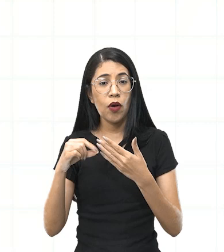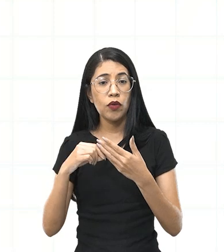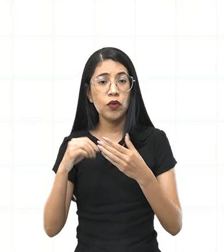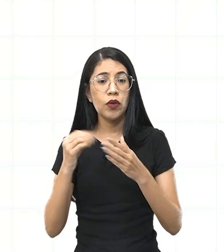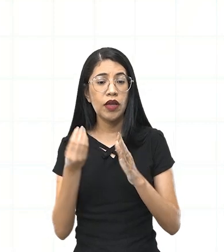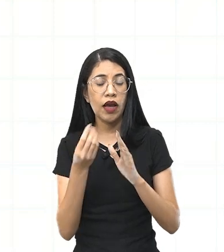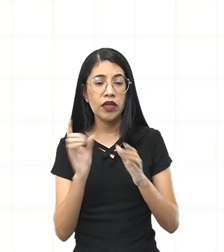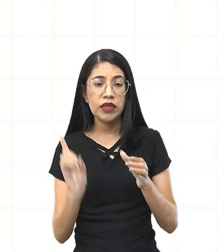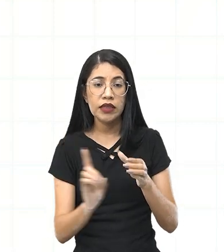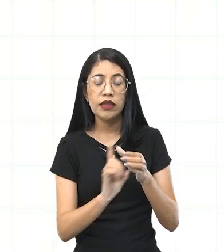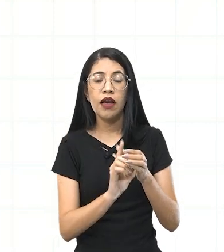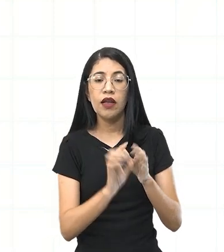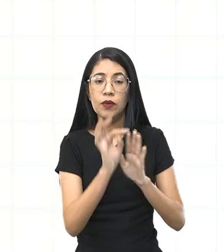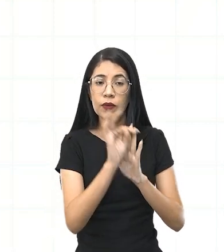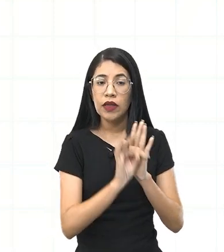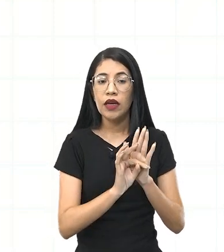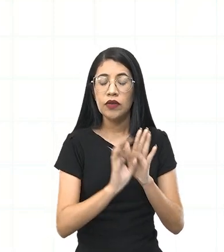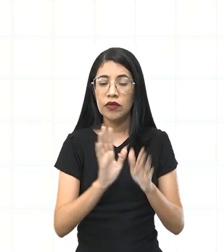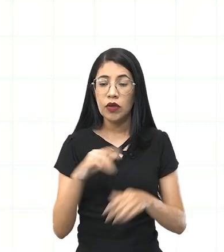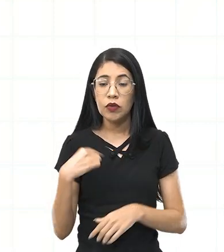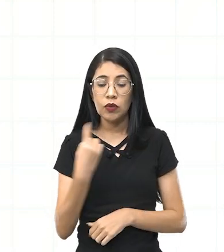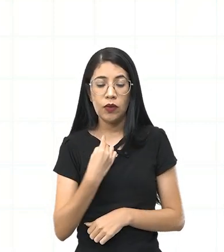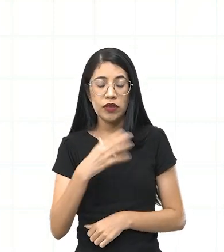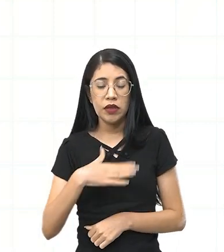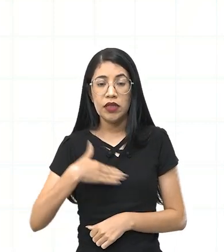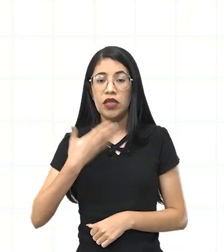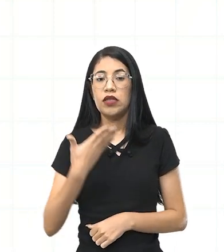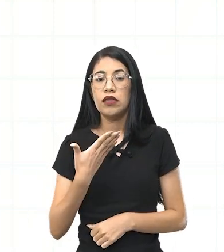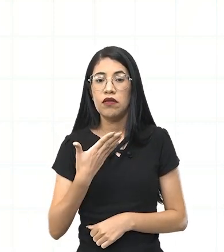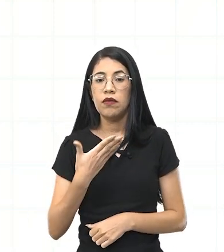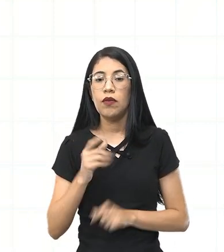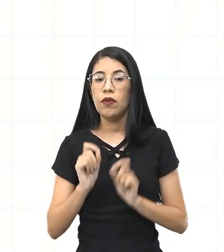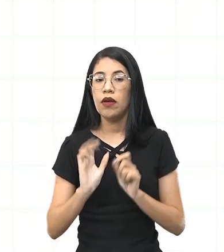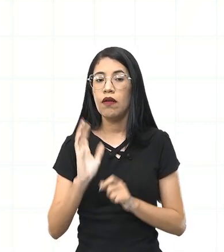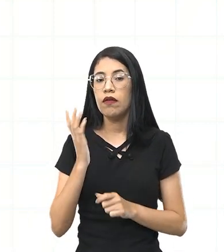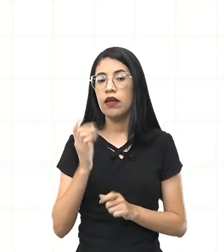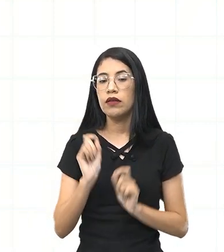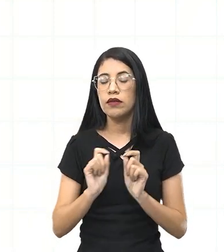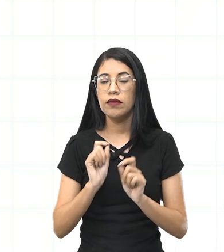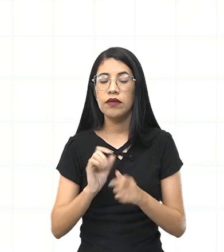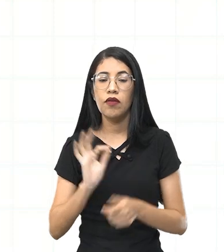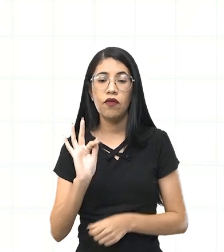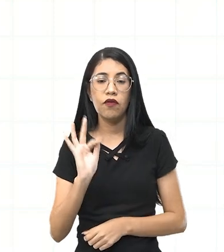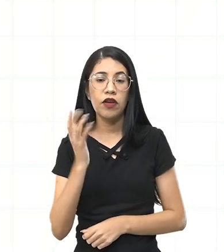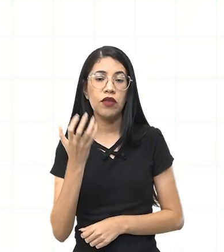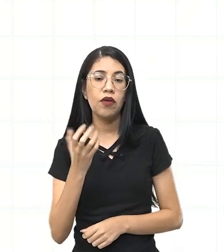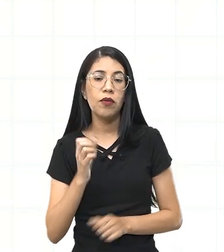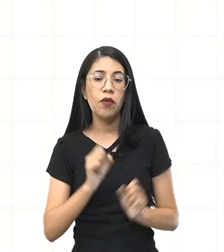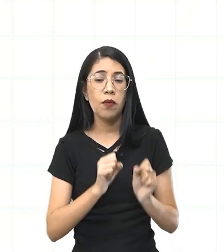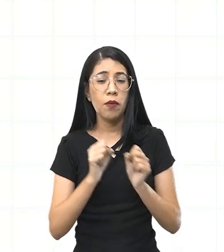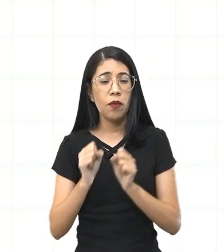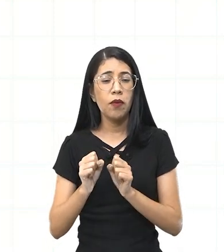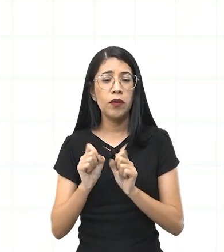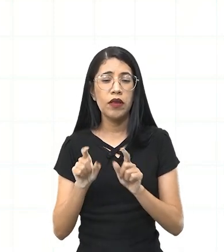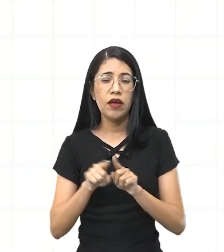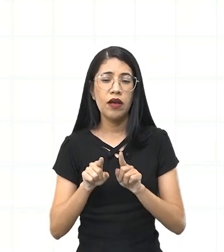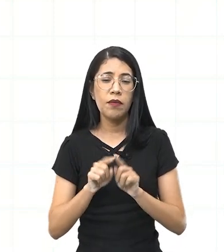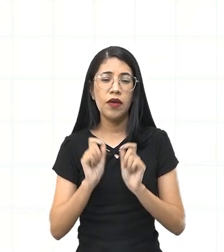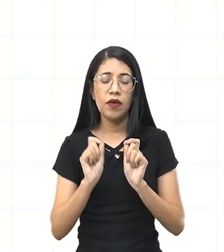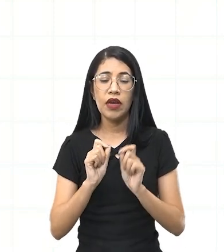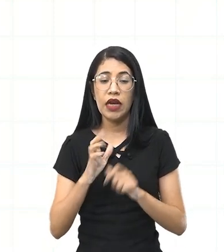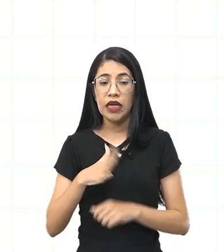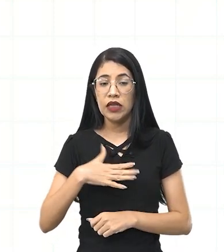dentro desse texto. Então a gente toma o maior susto. O nome desse fenômeno poderoso e às